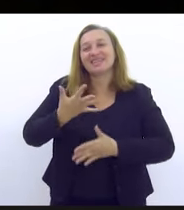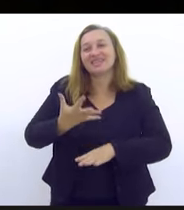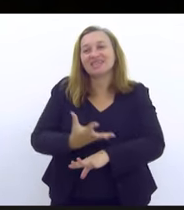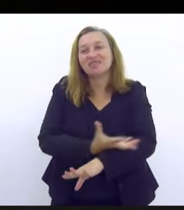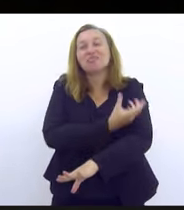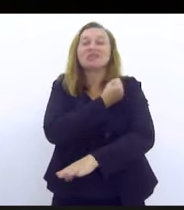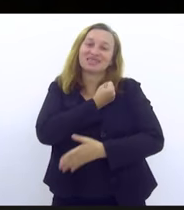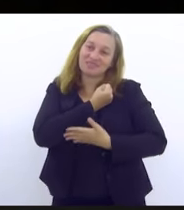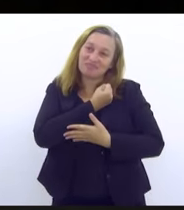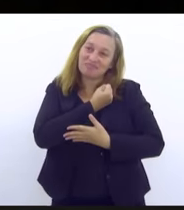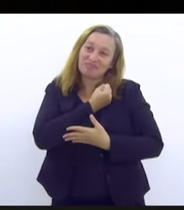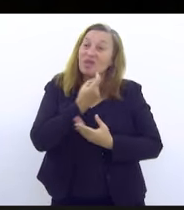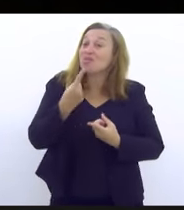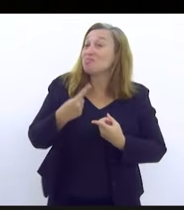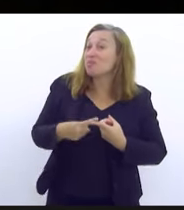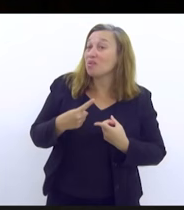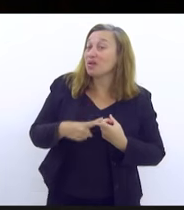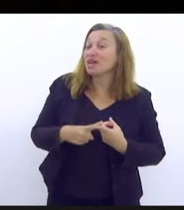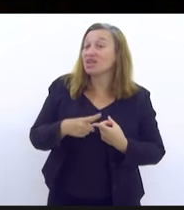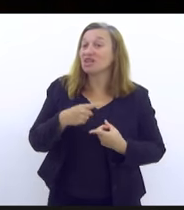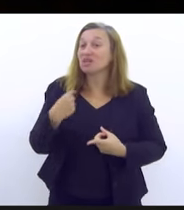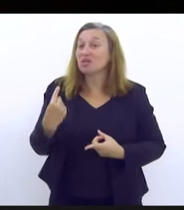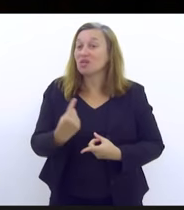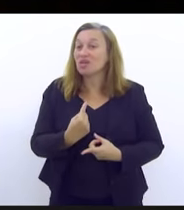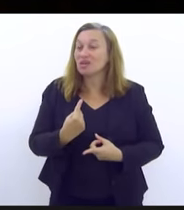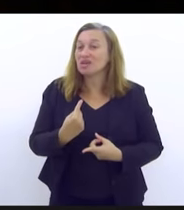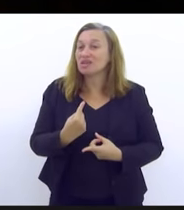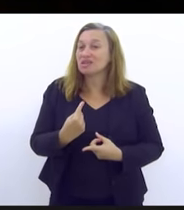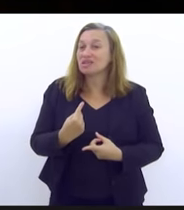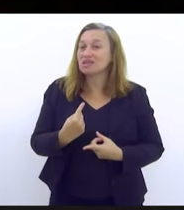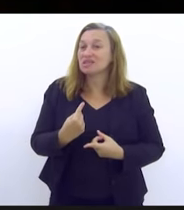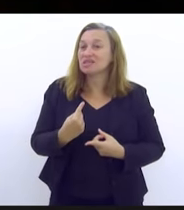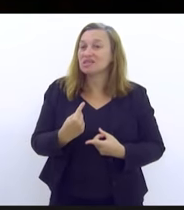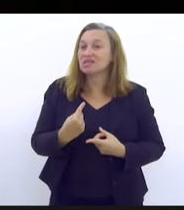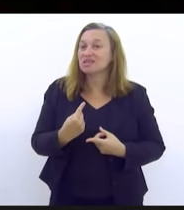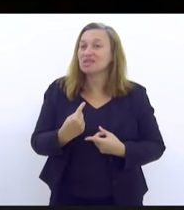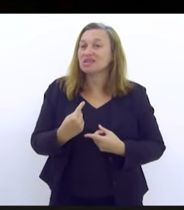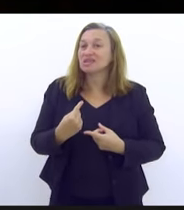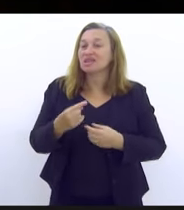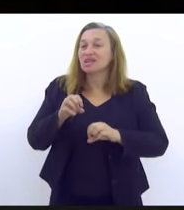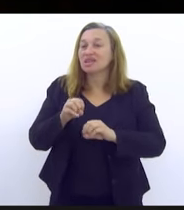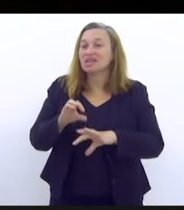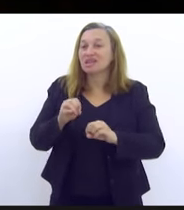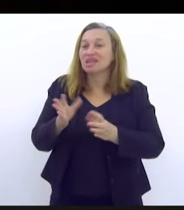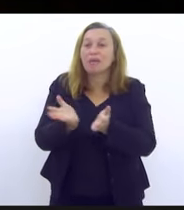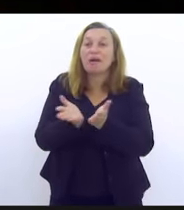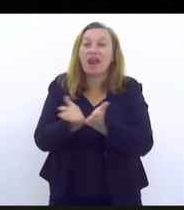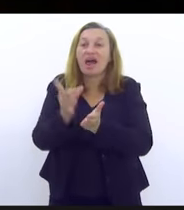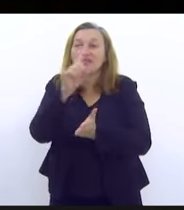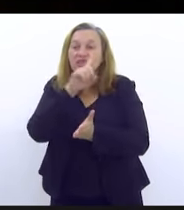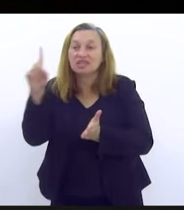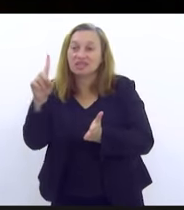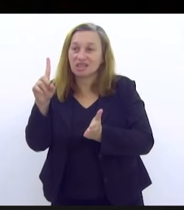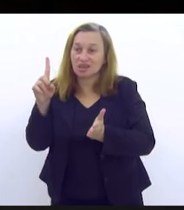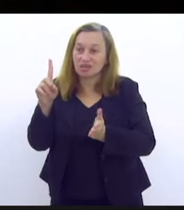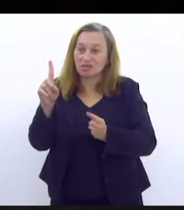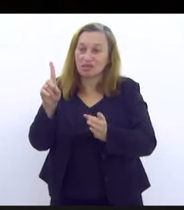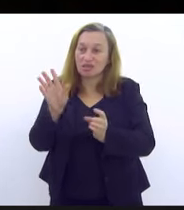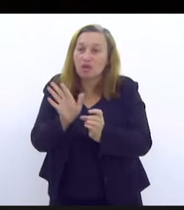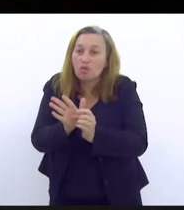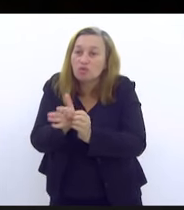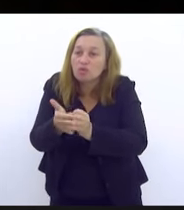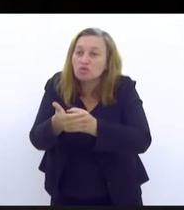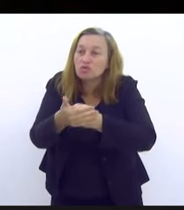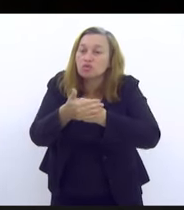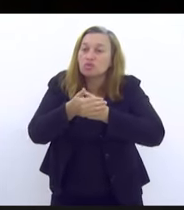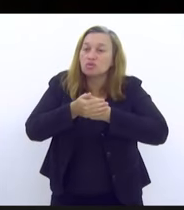emoção, porque nós levamos a palavra de Deus. E a palavra de Deus é o esconderijo do